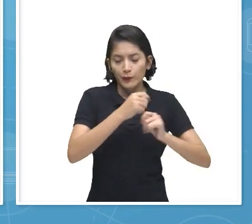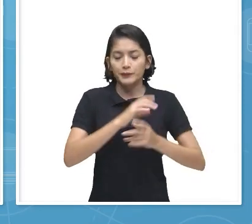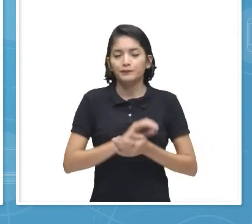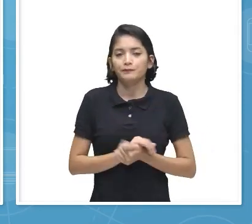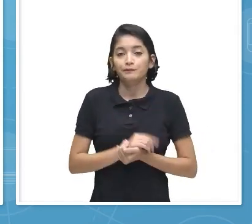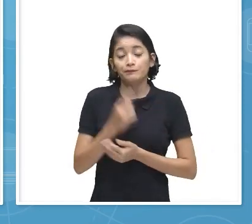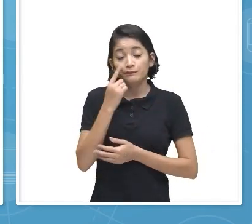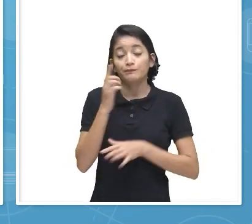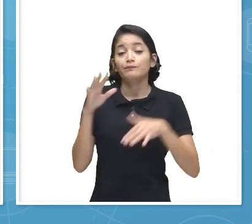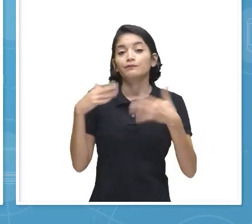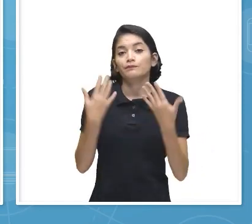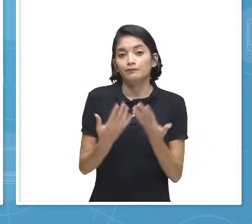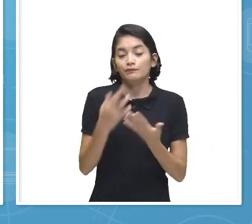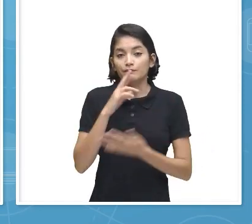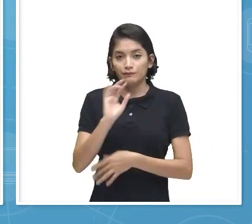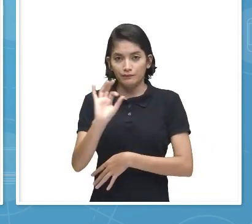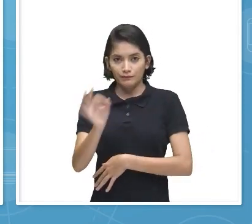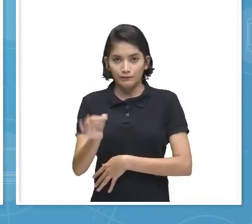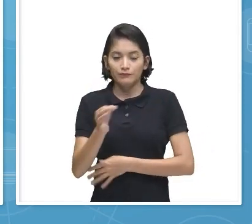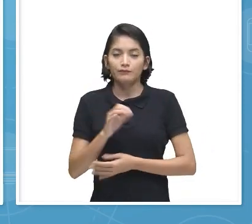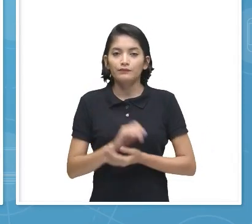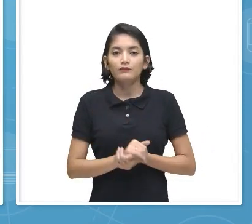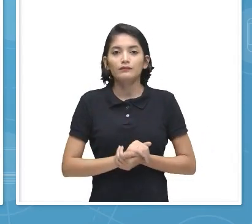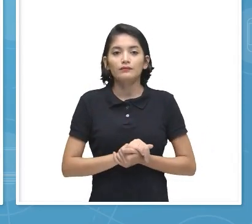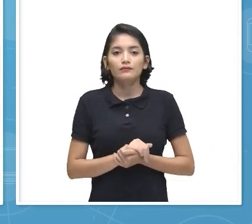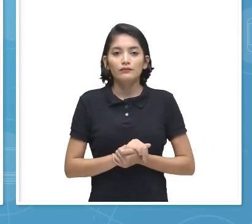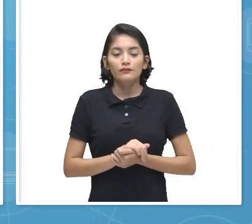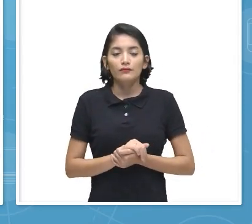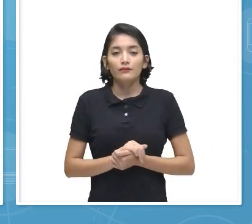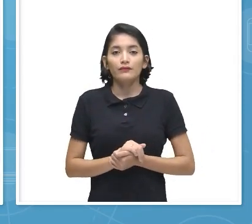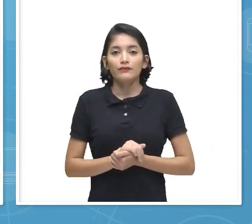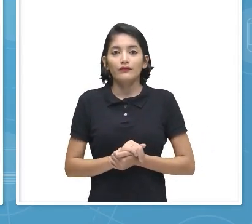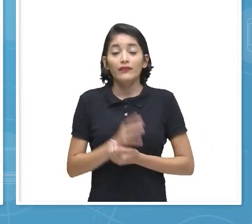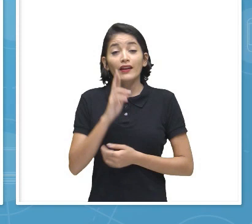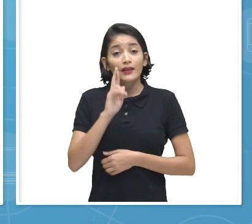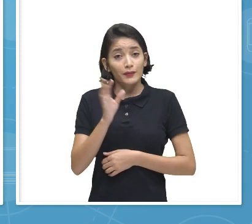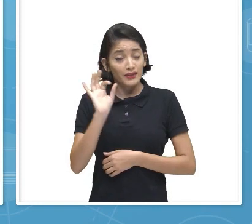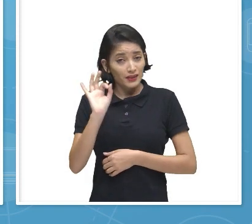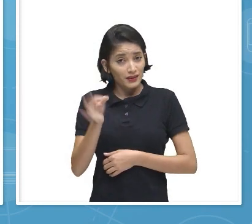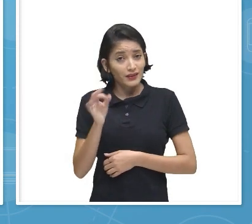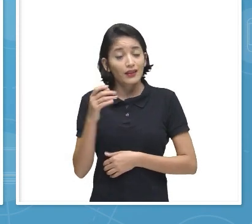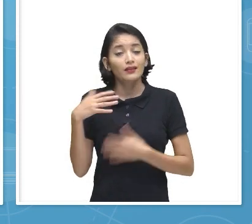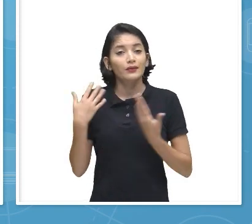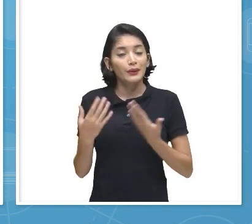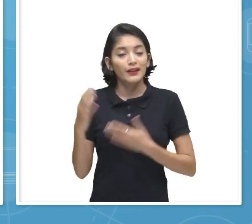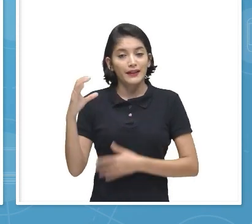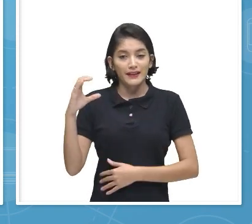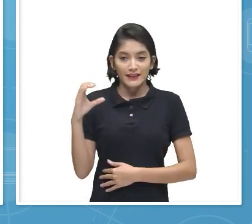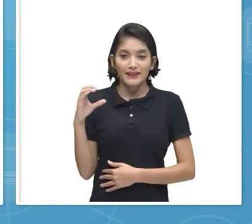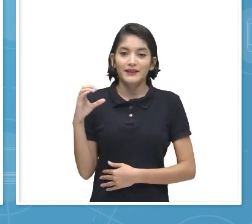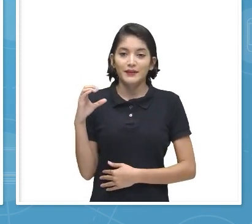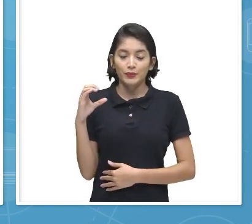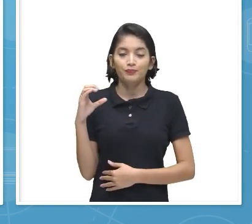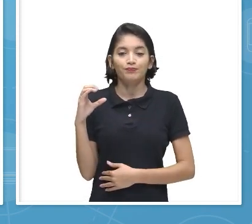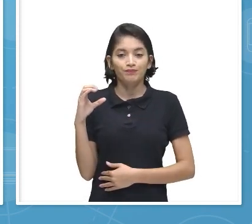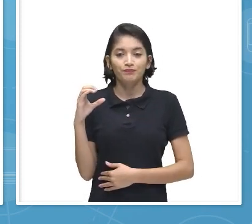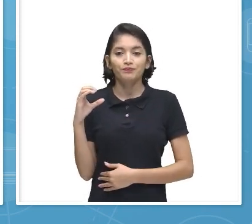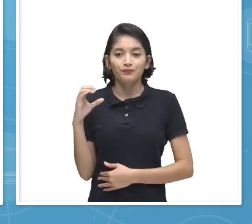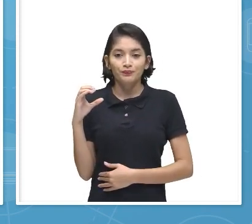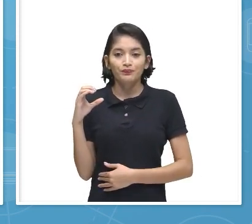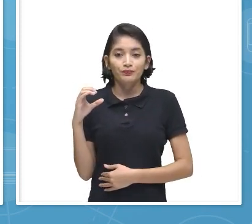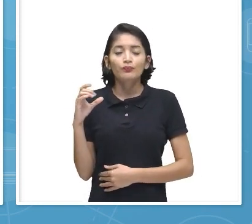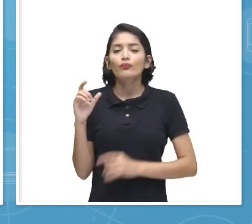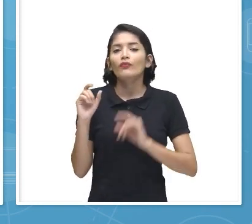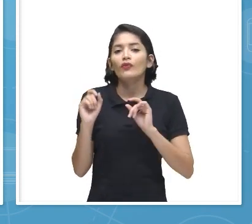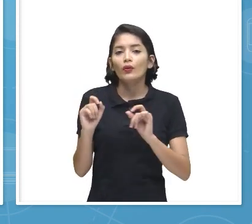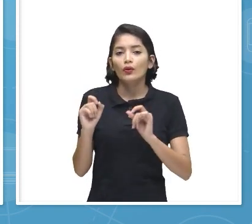então confirmar no gabarito qual é a resposta correta. Então, como o gabarito confirma para a gente, a resposta correta é a letra C, que